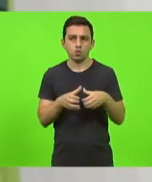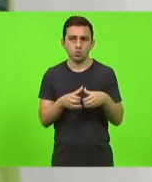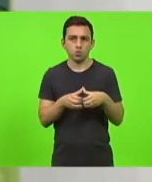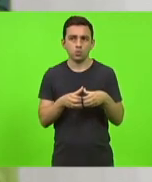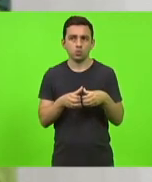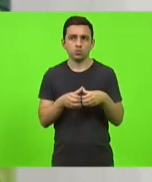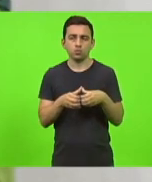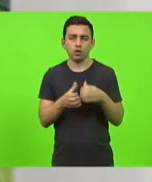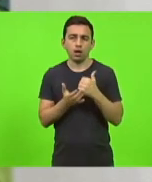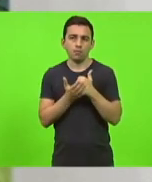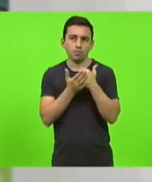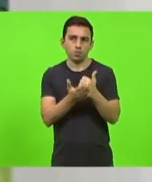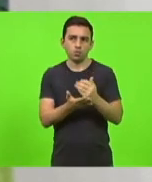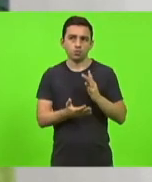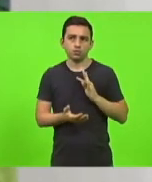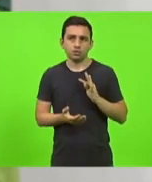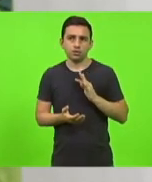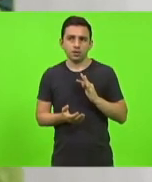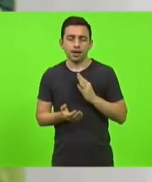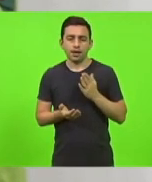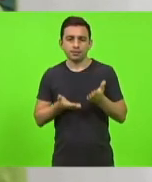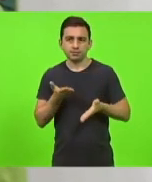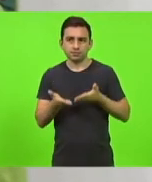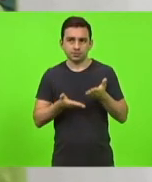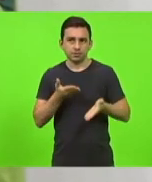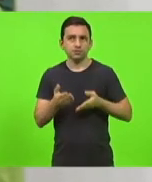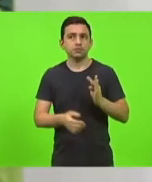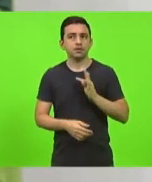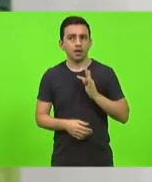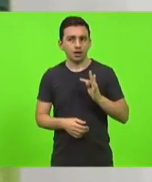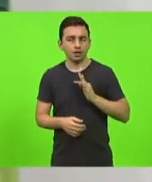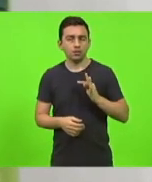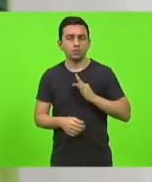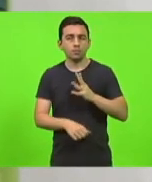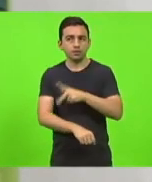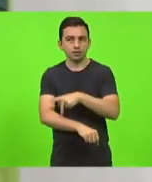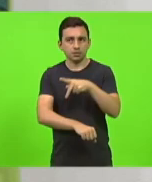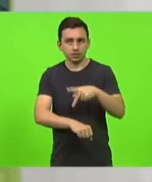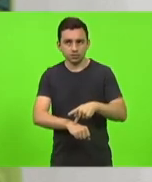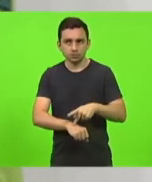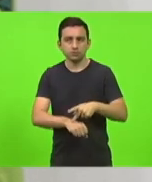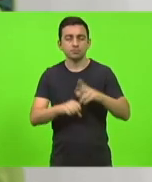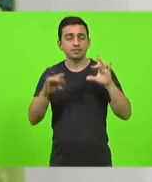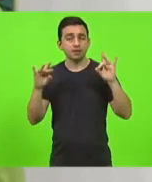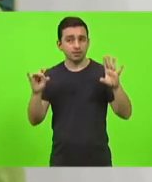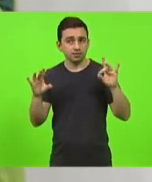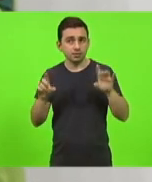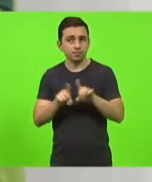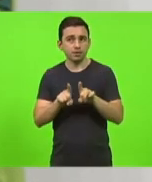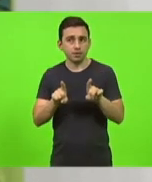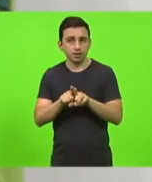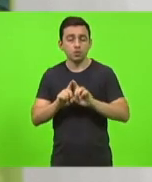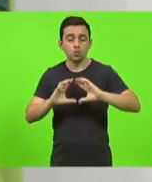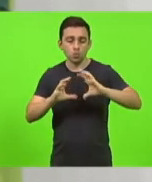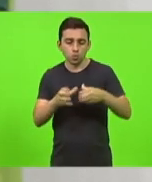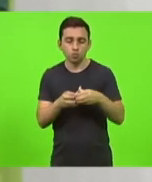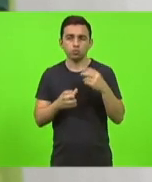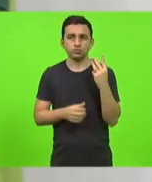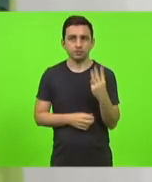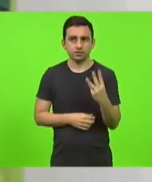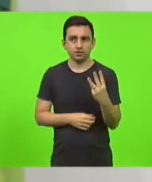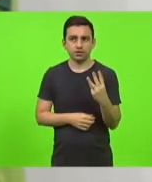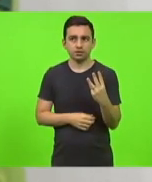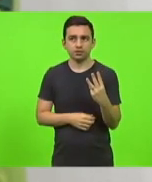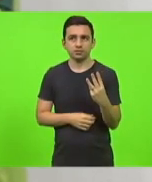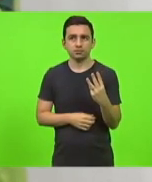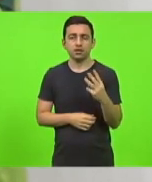apoio técnico os assistentes técnicos pedagógicos e os especialistas. E o grupo 3, o grupo